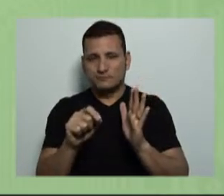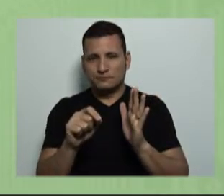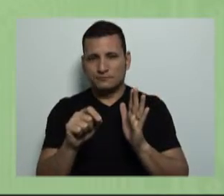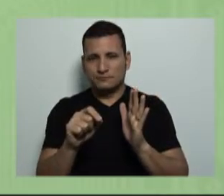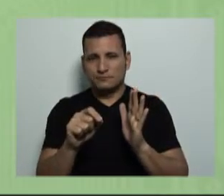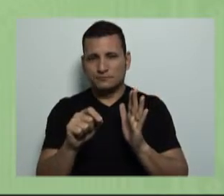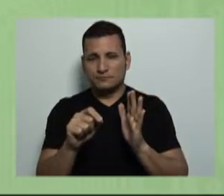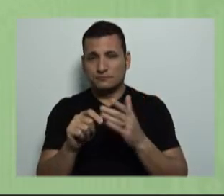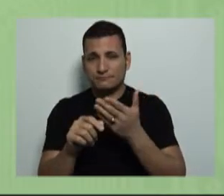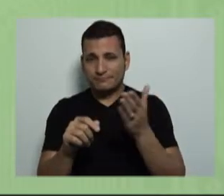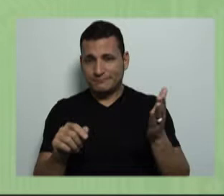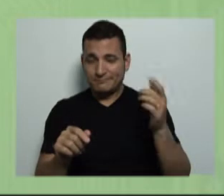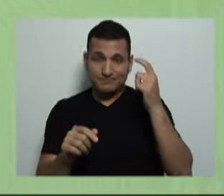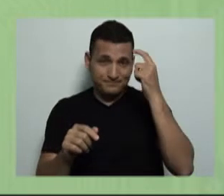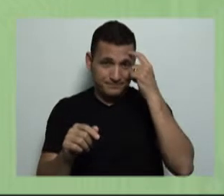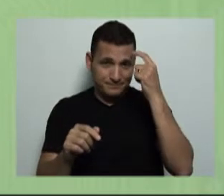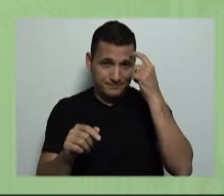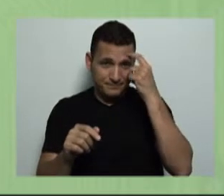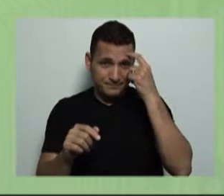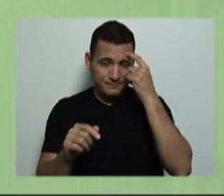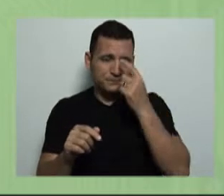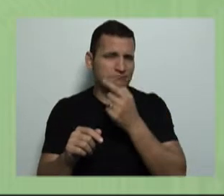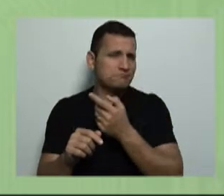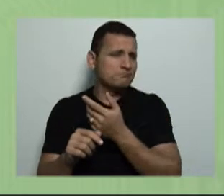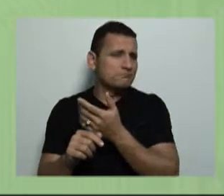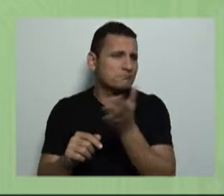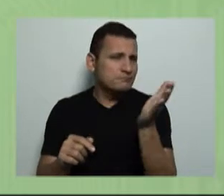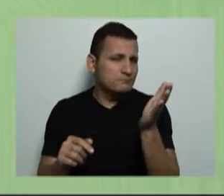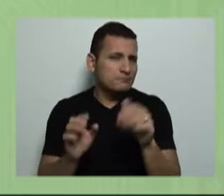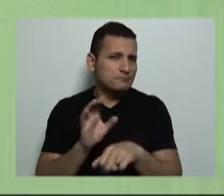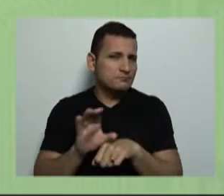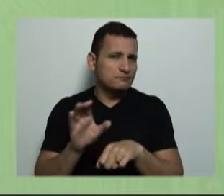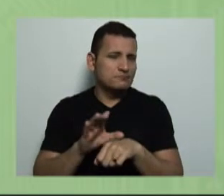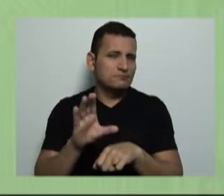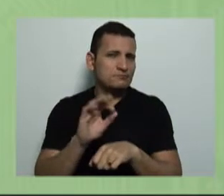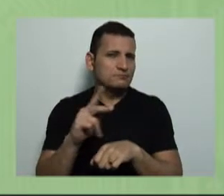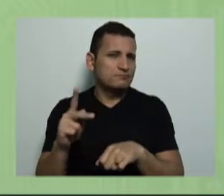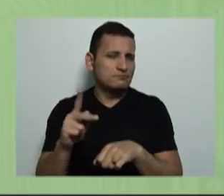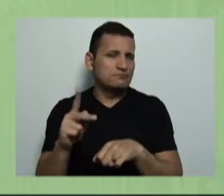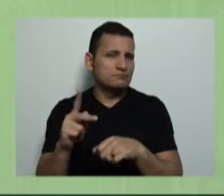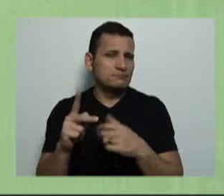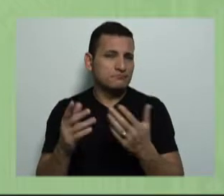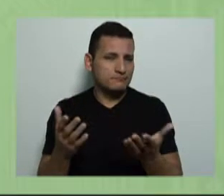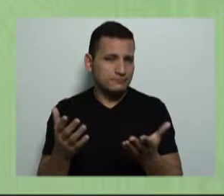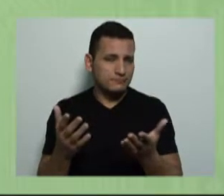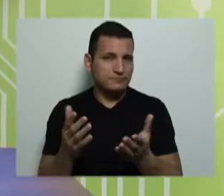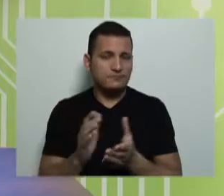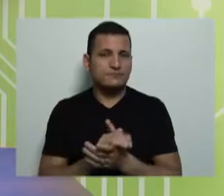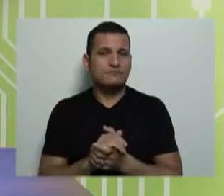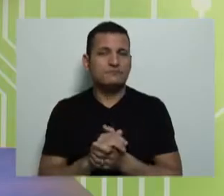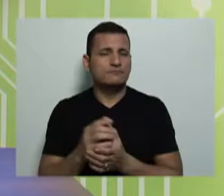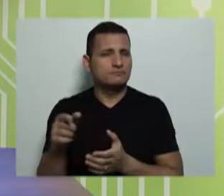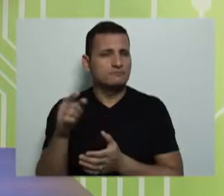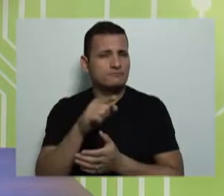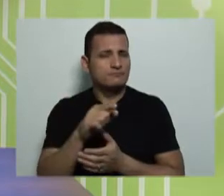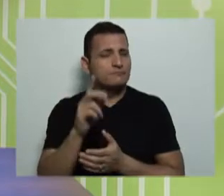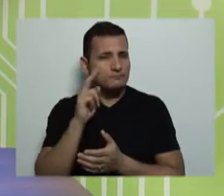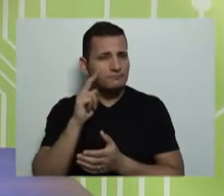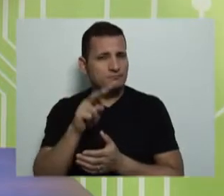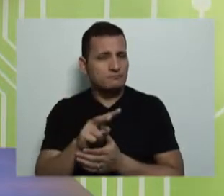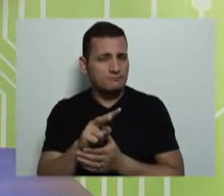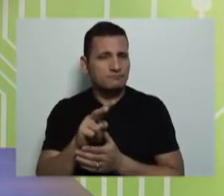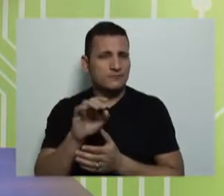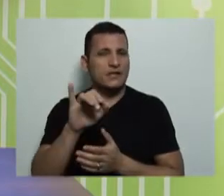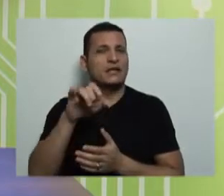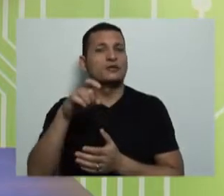Pessoal, reflitam. Qual que é o eixo formativo do curso técnico em cooperativismo? Os senhores vão encontrar esse eixo formativo quando os